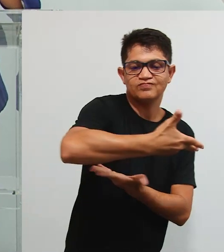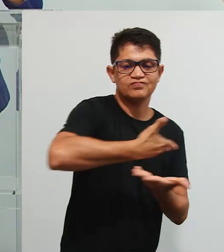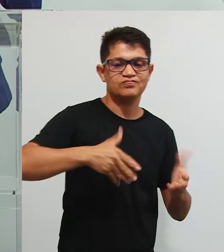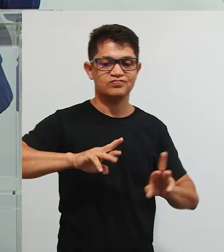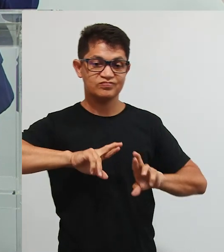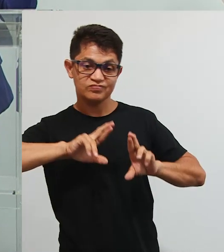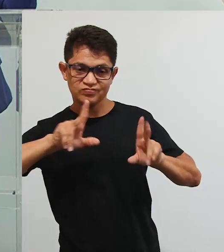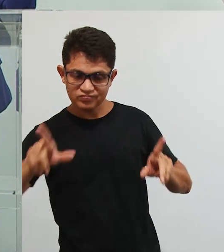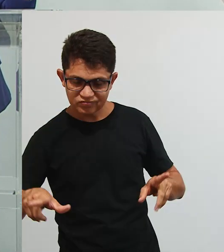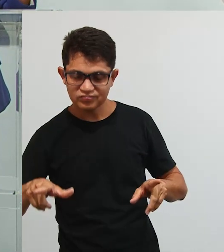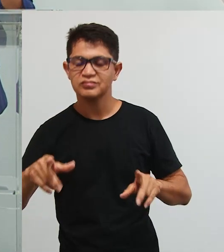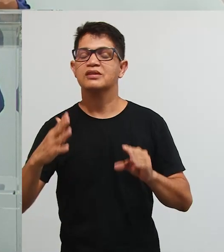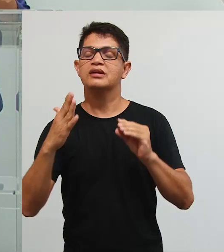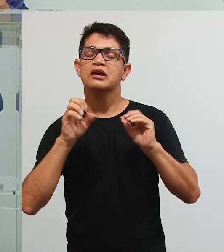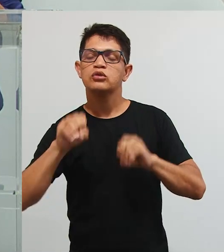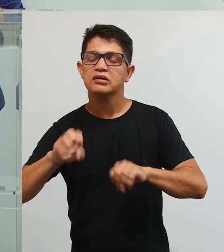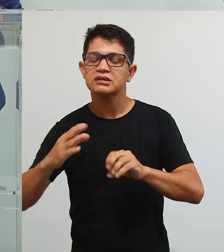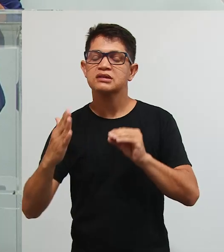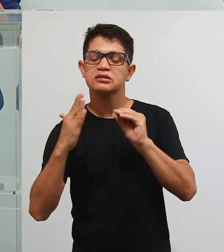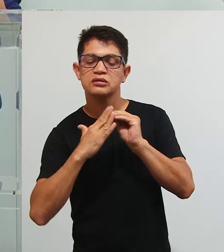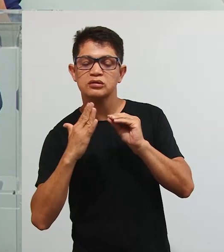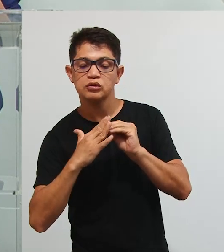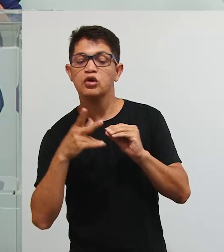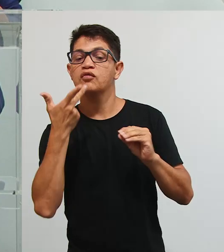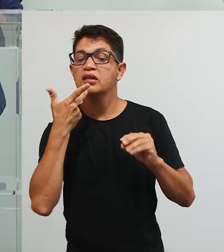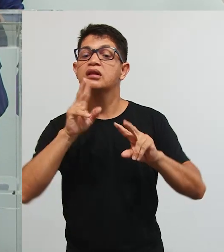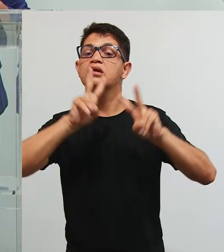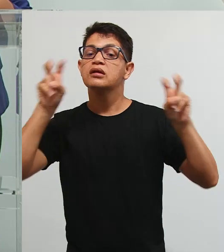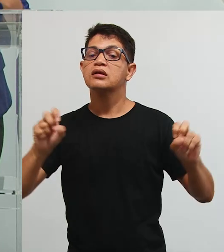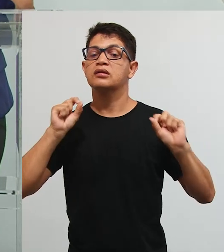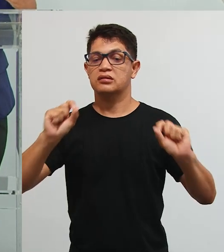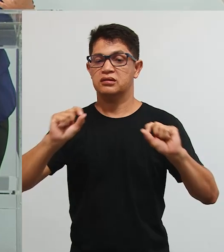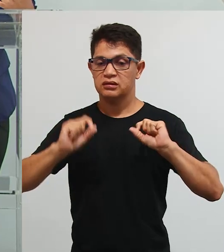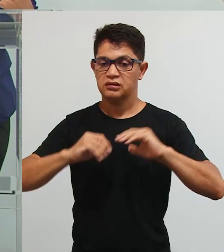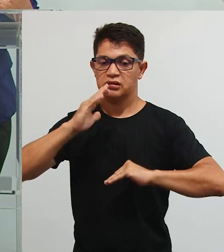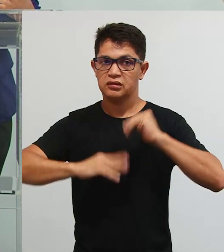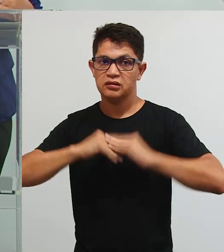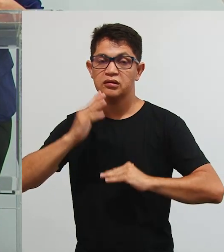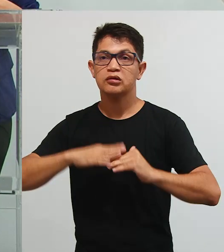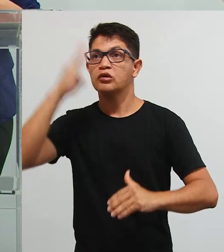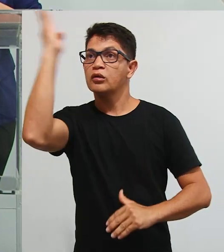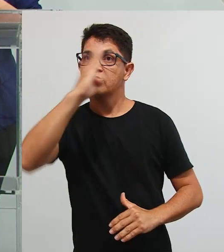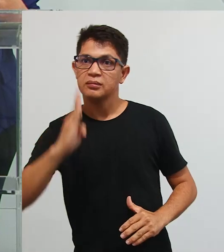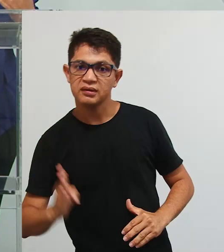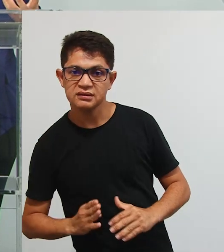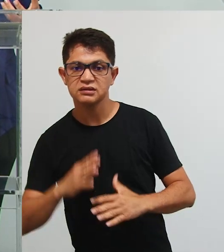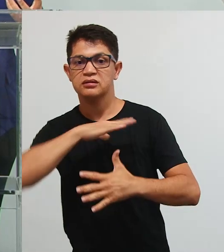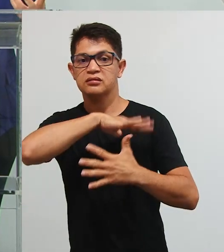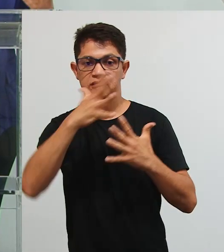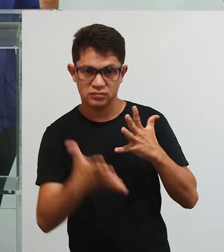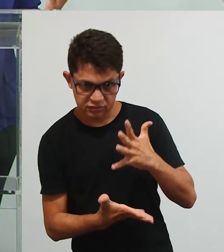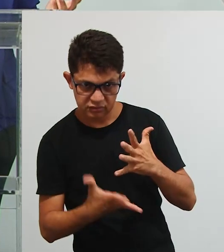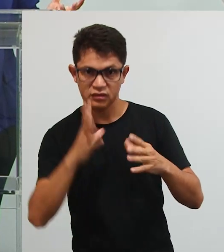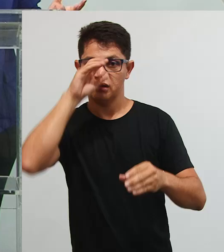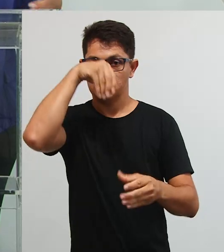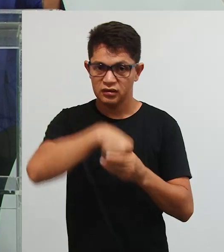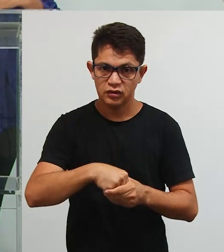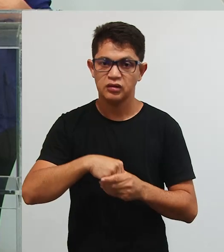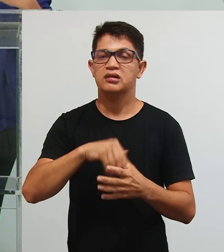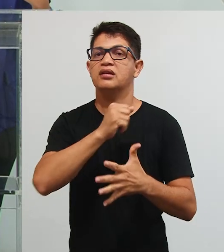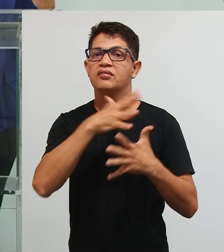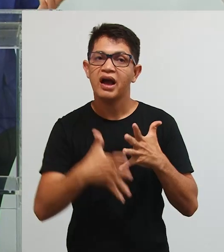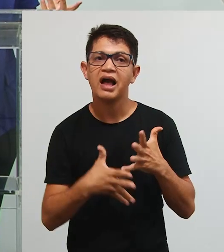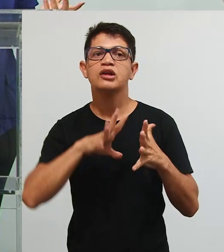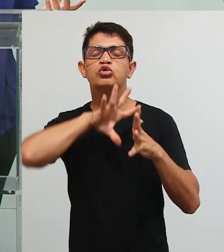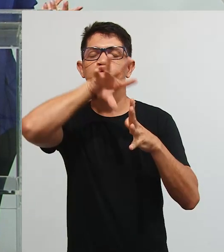gente fala de educação indígena, nós estamos falando de uma parte do Brasil que nós temos várias etnias,